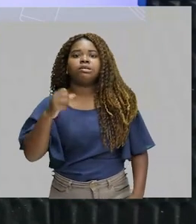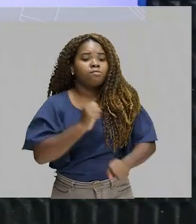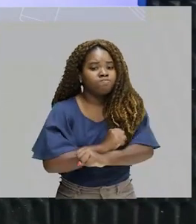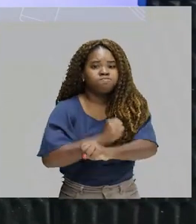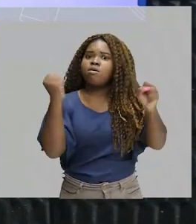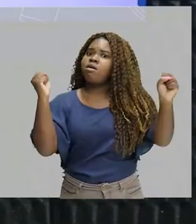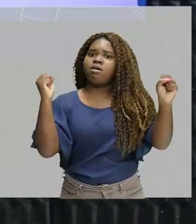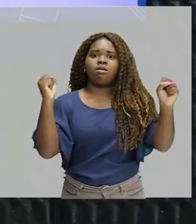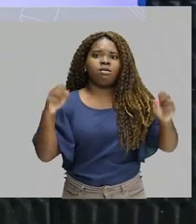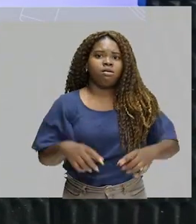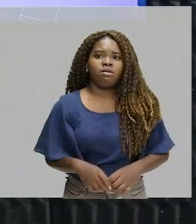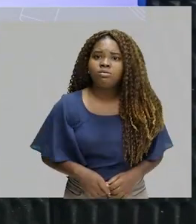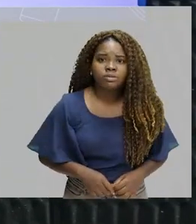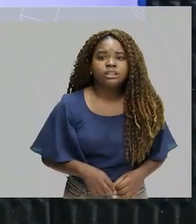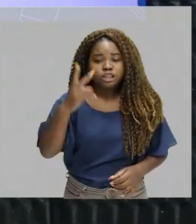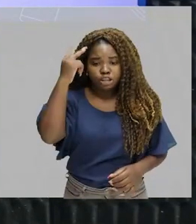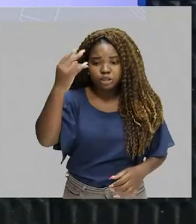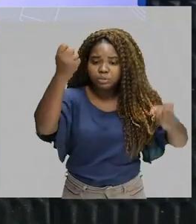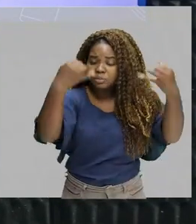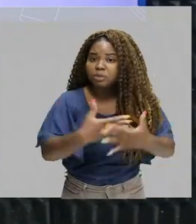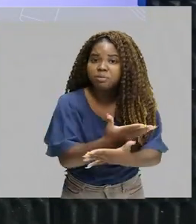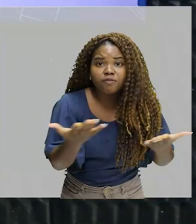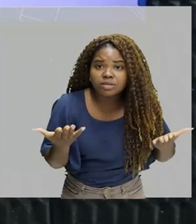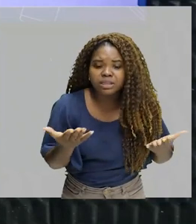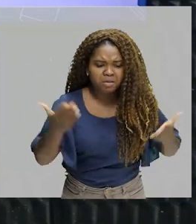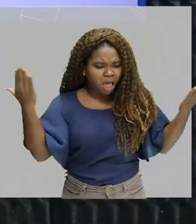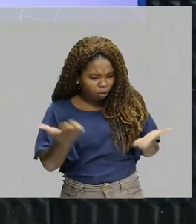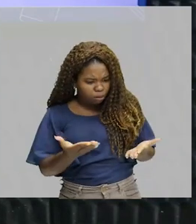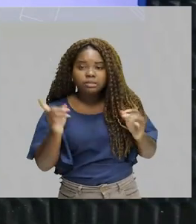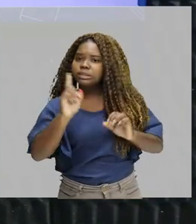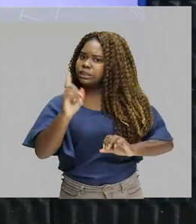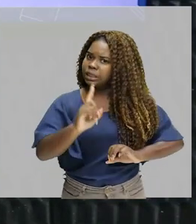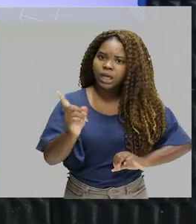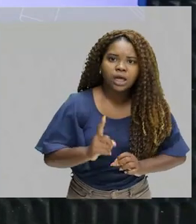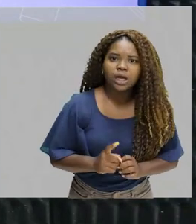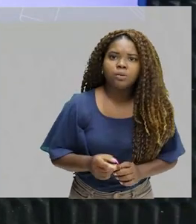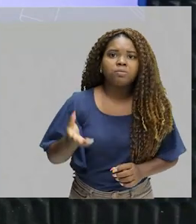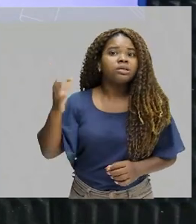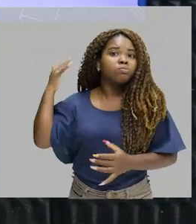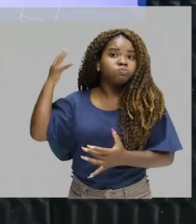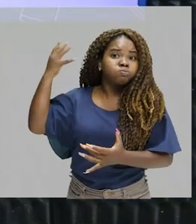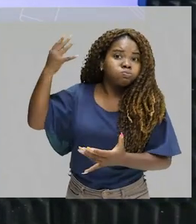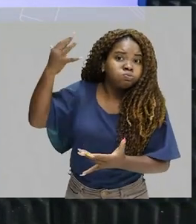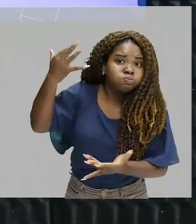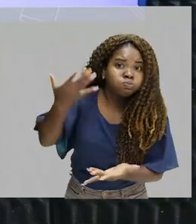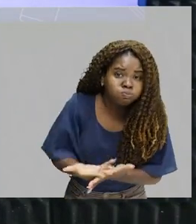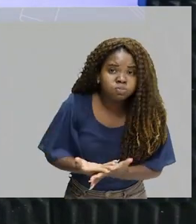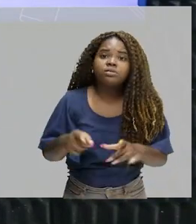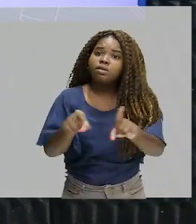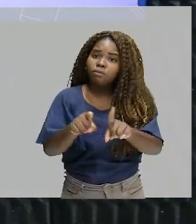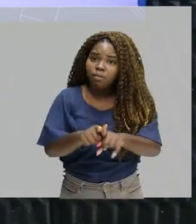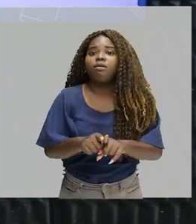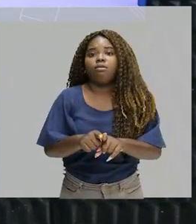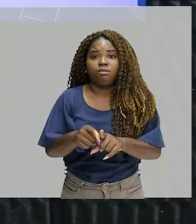historicamente falando não é agora não sabe não é tipo dos últimos anos é desde sempre o